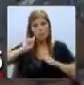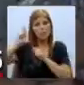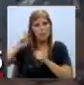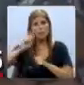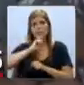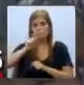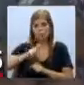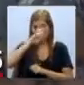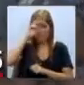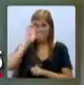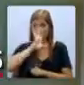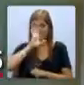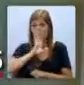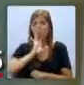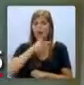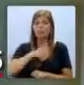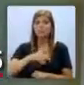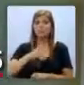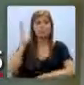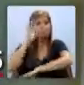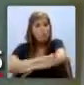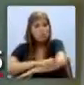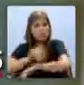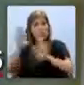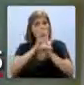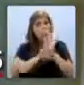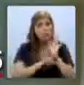cumprir as condições do terceiro programa de assistência financeira